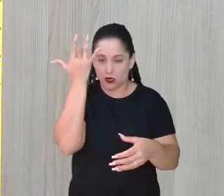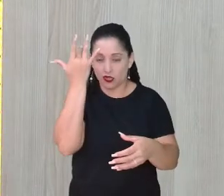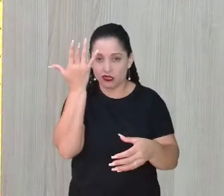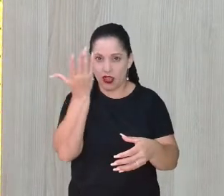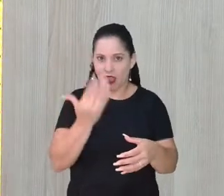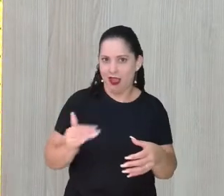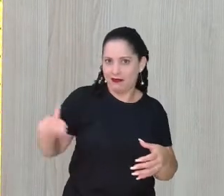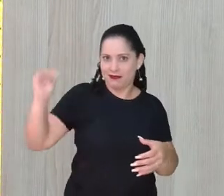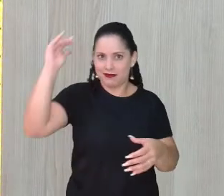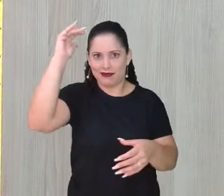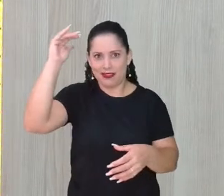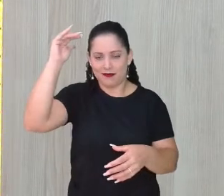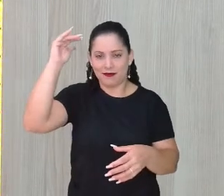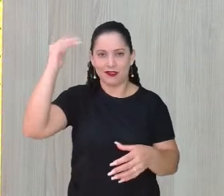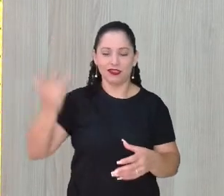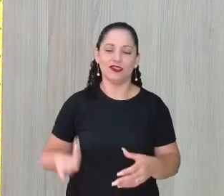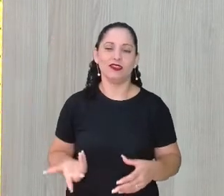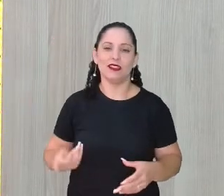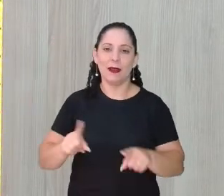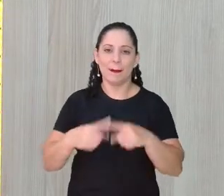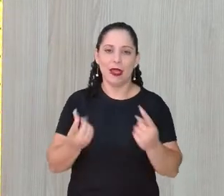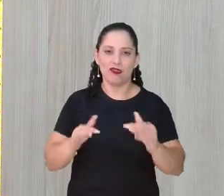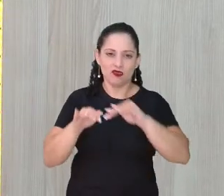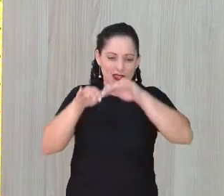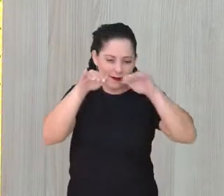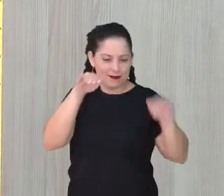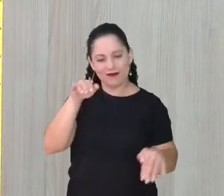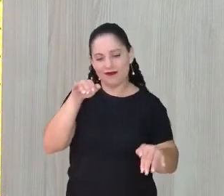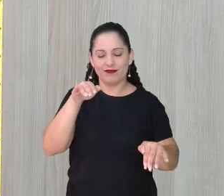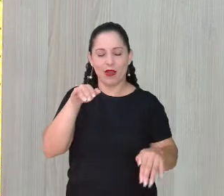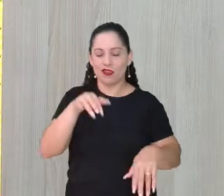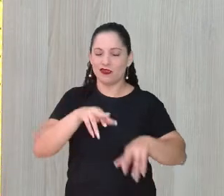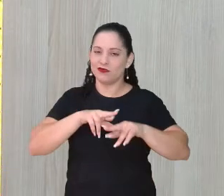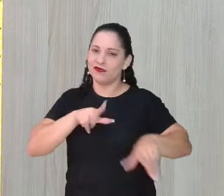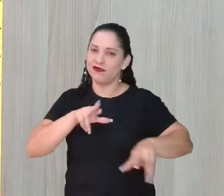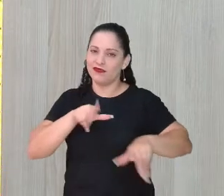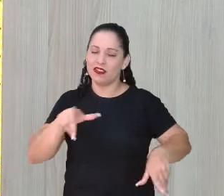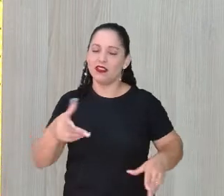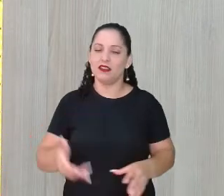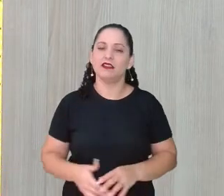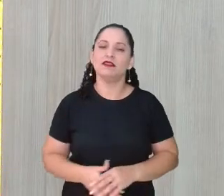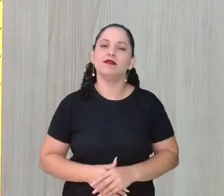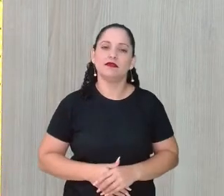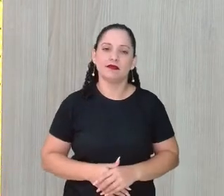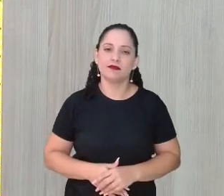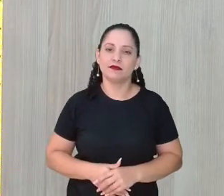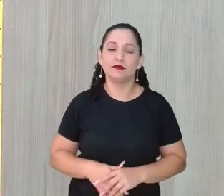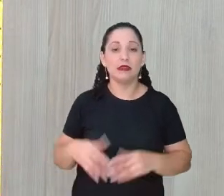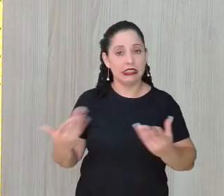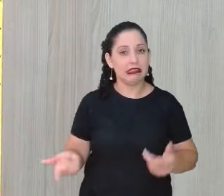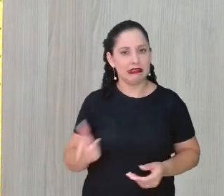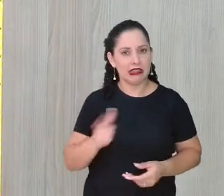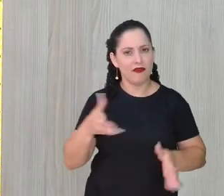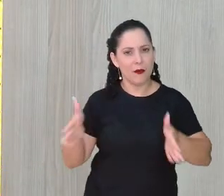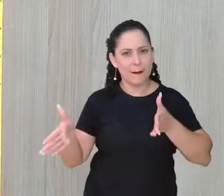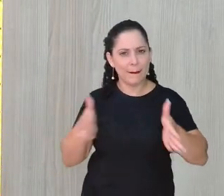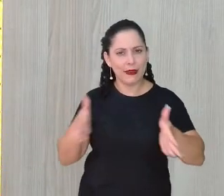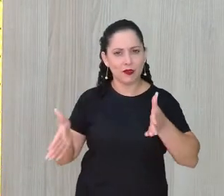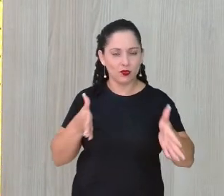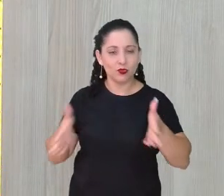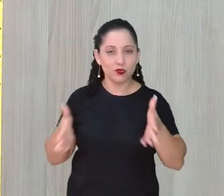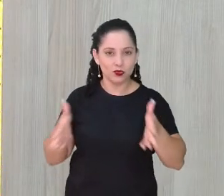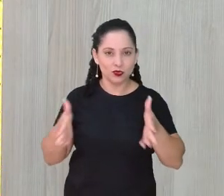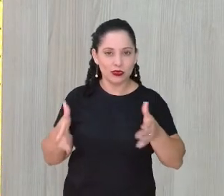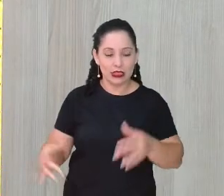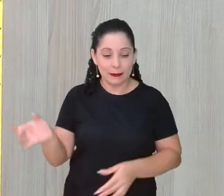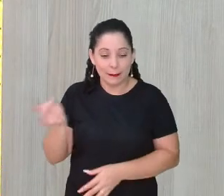aos revolucionários mais radicais propriamente ditos, né. Como houve, né, um período aí muito grande, né,